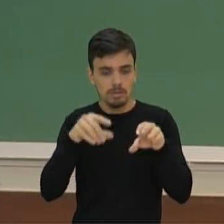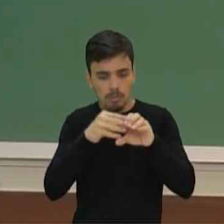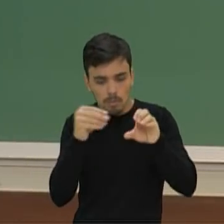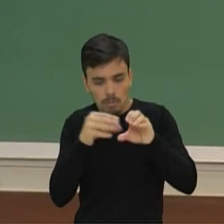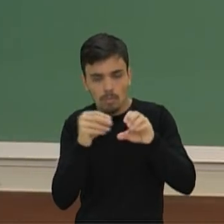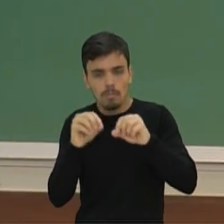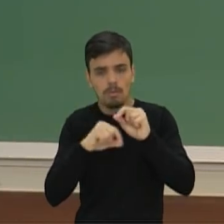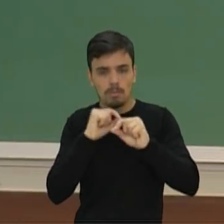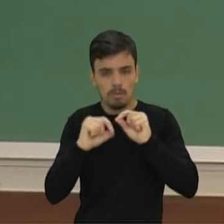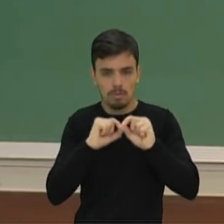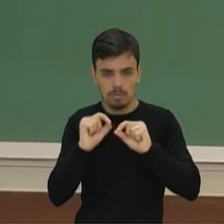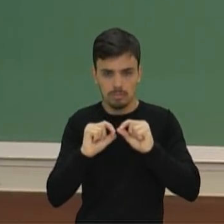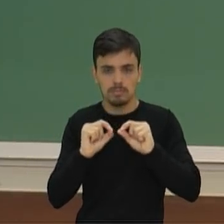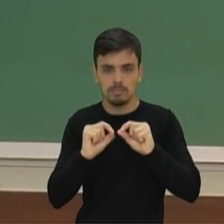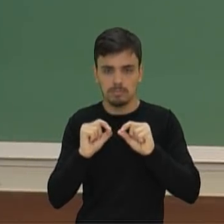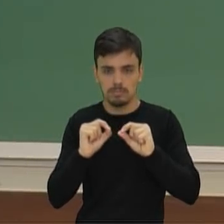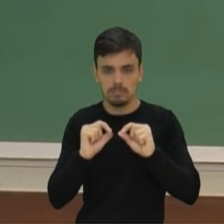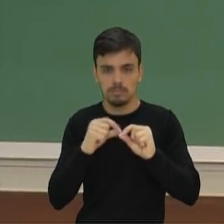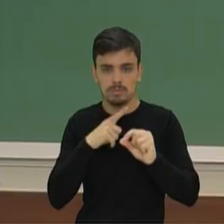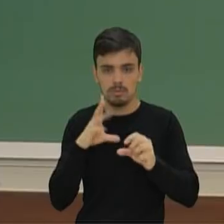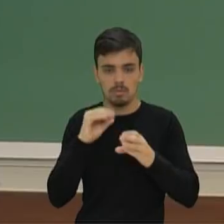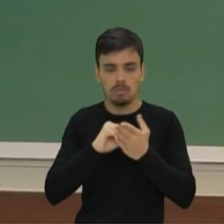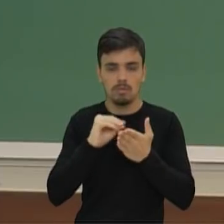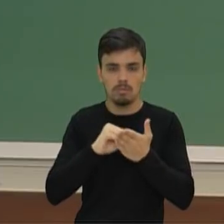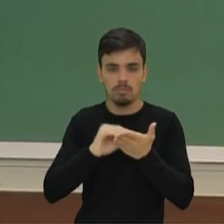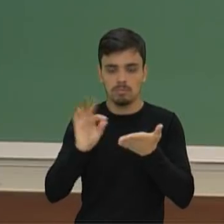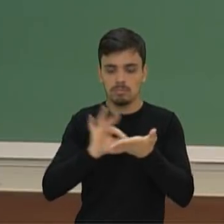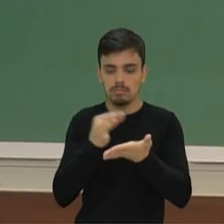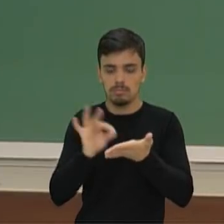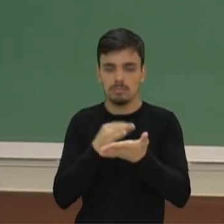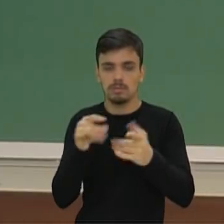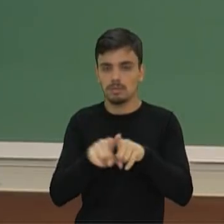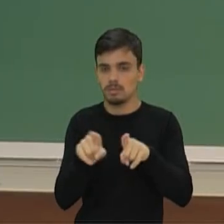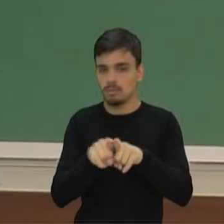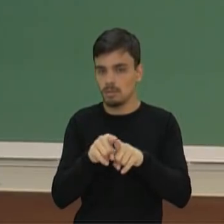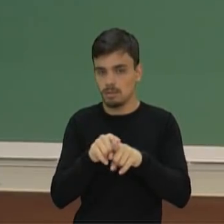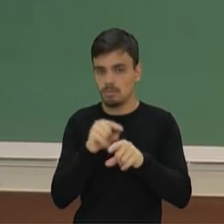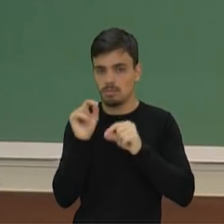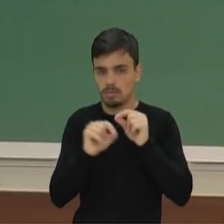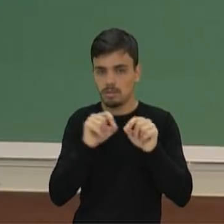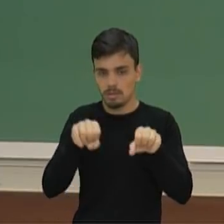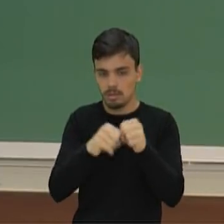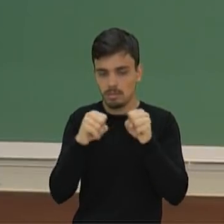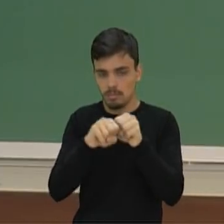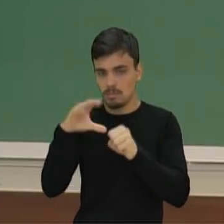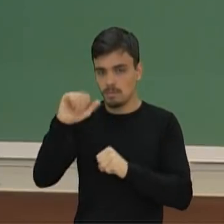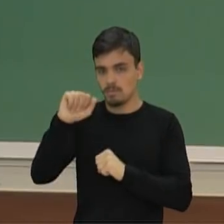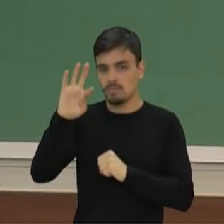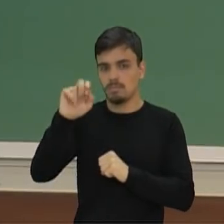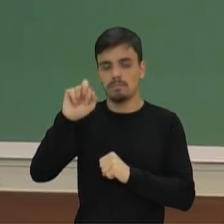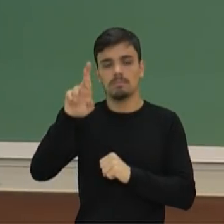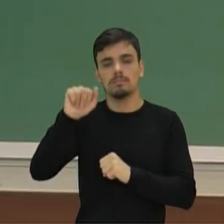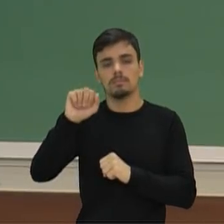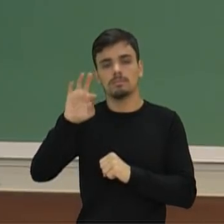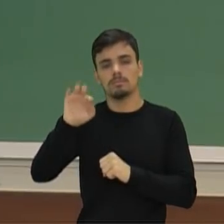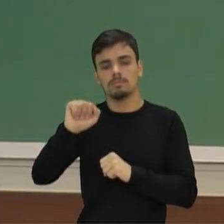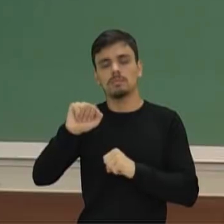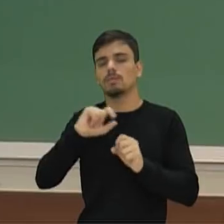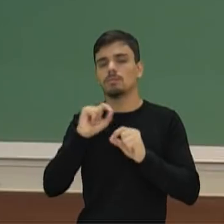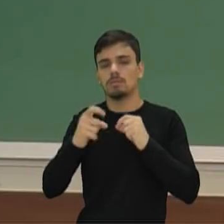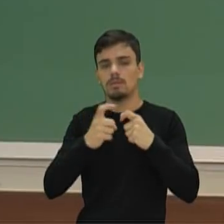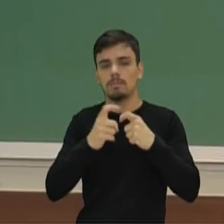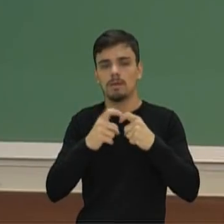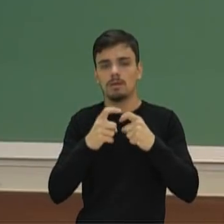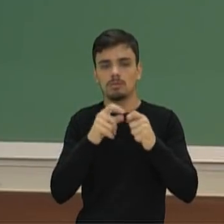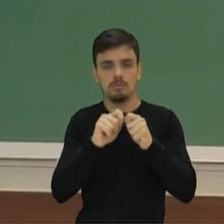você inseria a agulha ali, você quebrava a catarata e o médico, por causa desse orifício, acabava fazendo